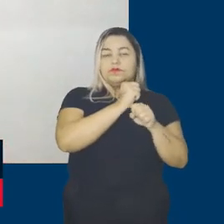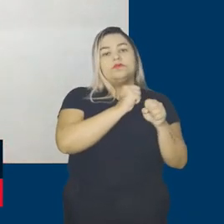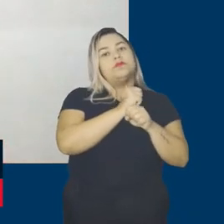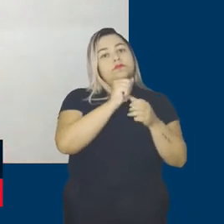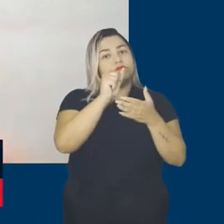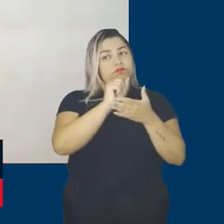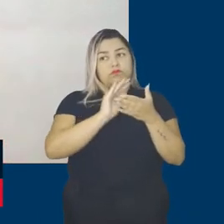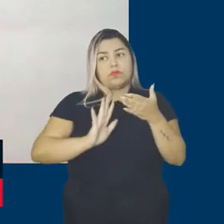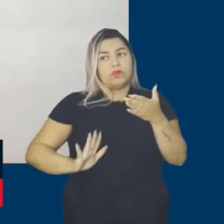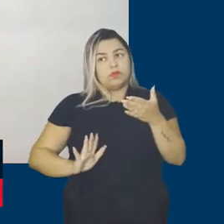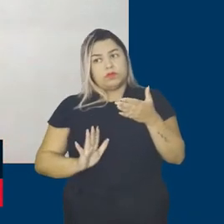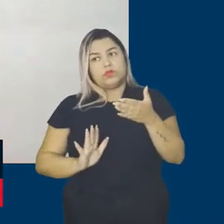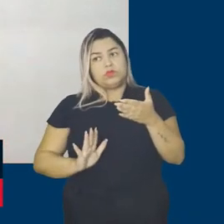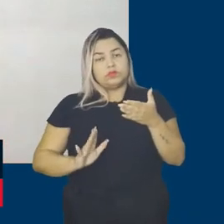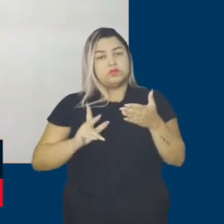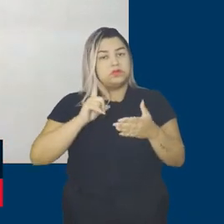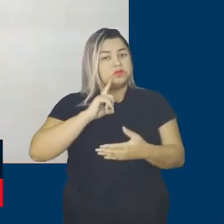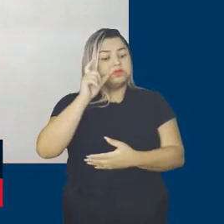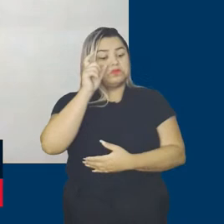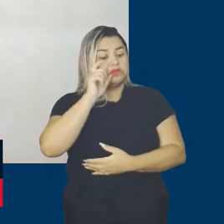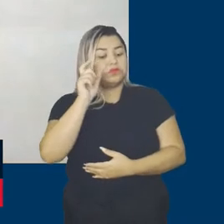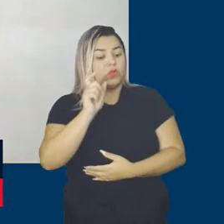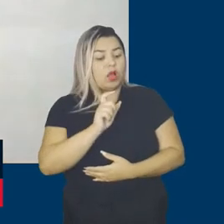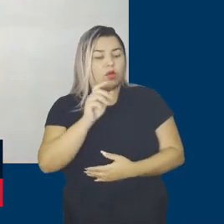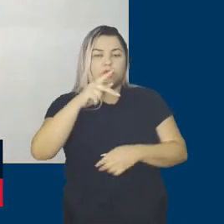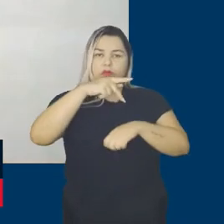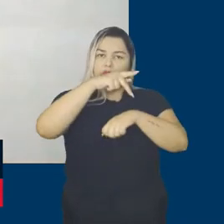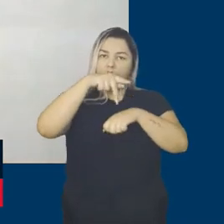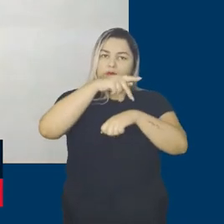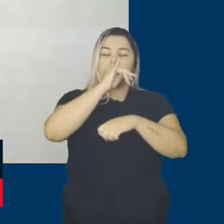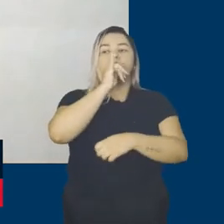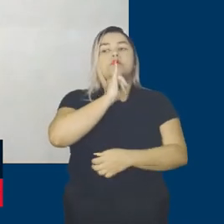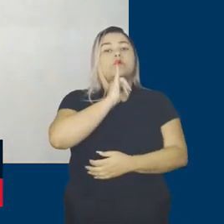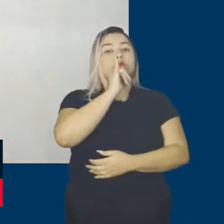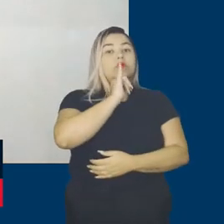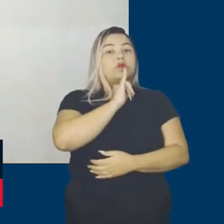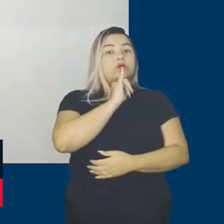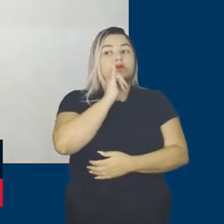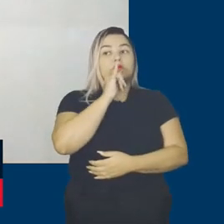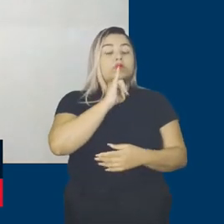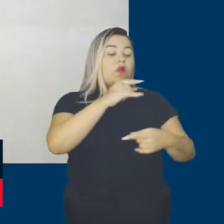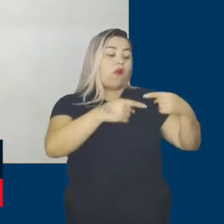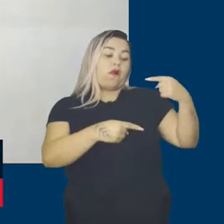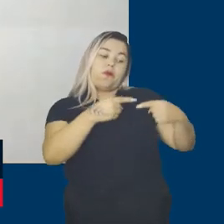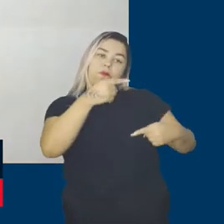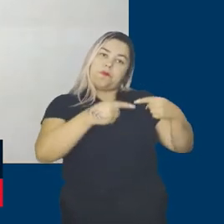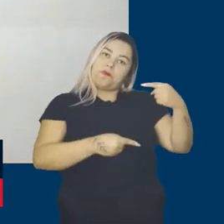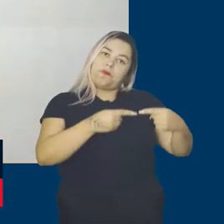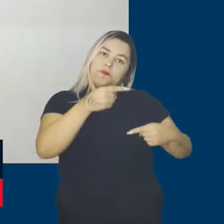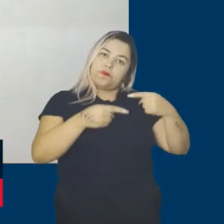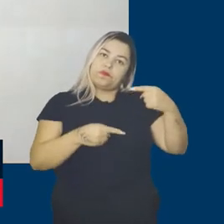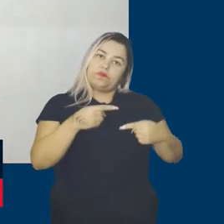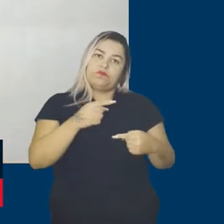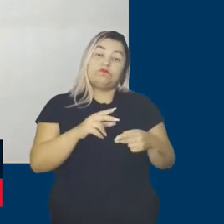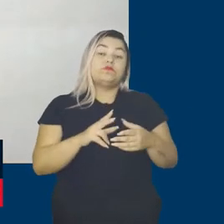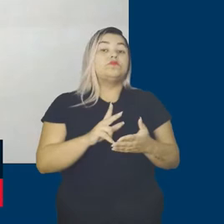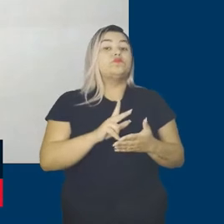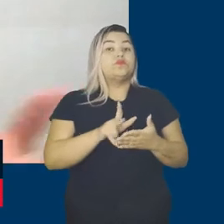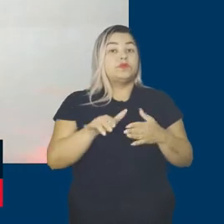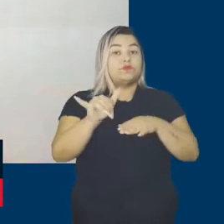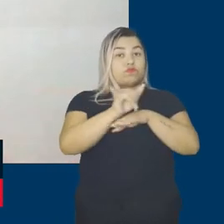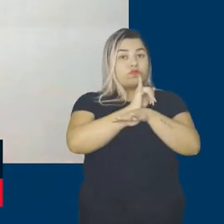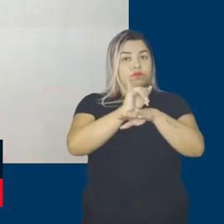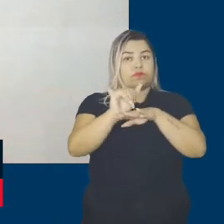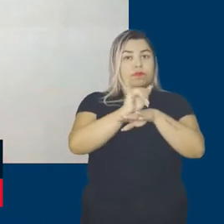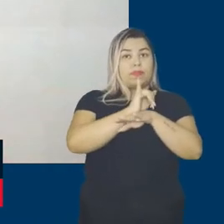agendas que não necessariamente são as que interessam ao país. Por exemplo, nós estamos discutindo, e é uma das questões estratégicas